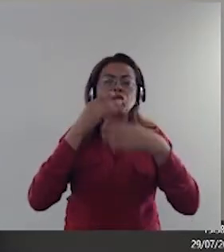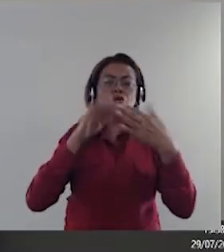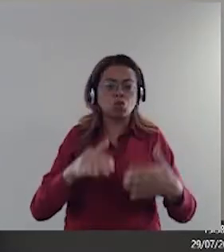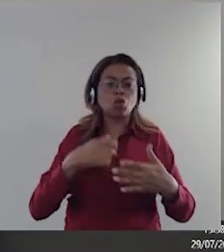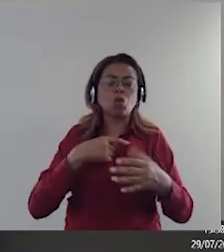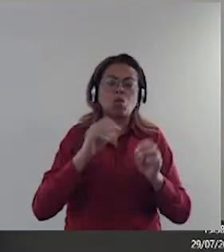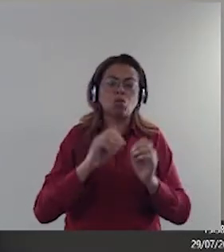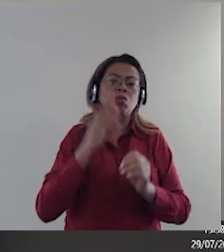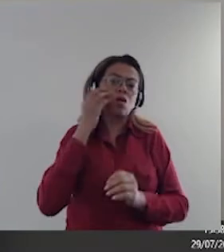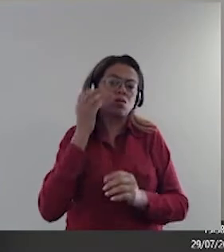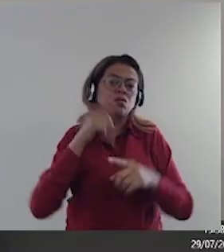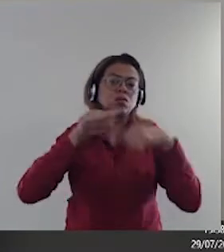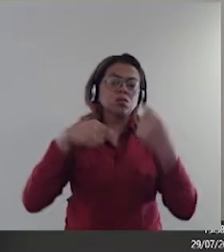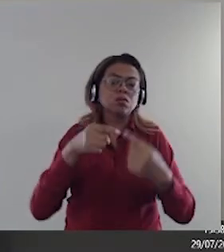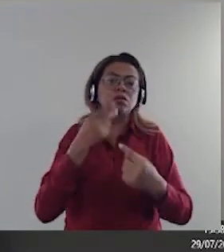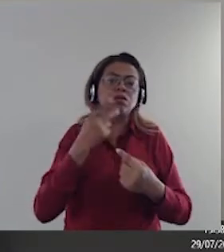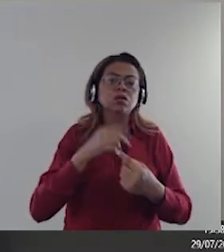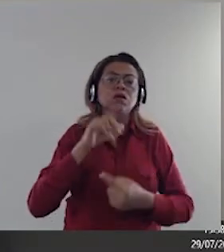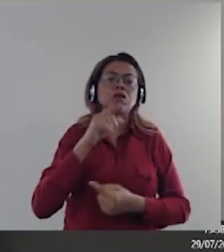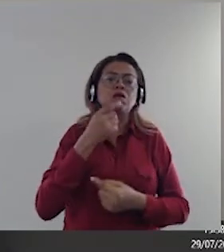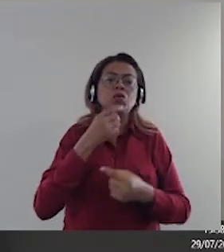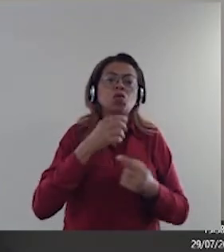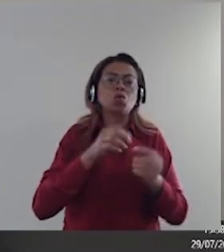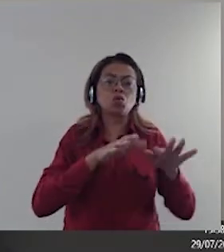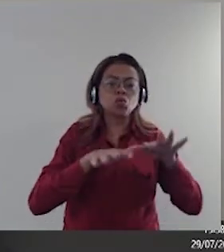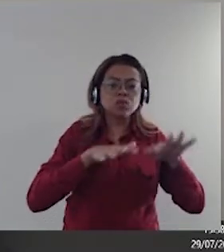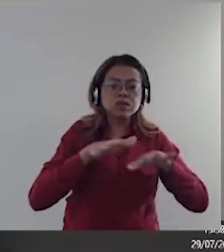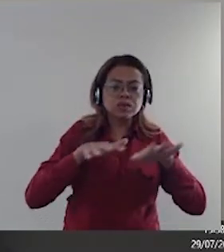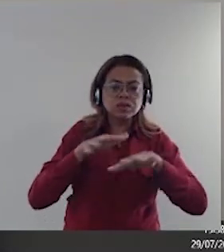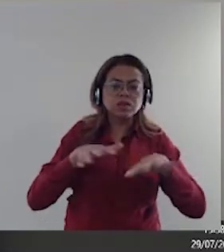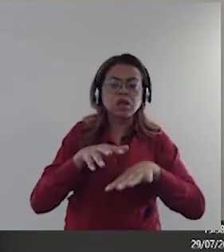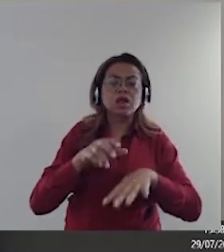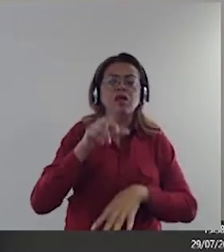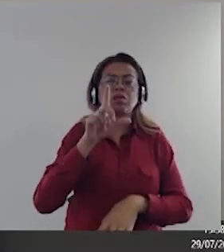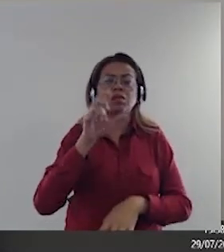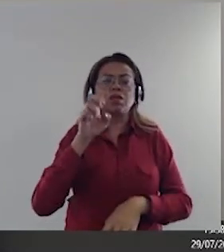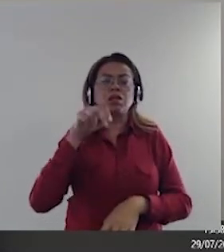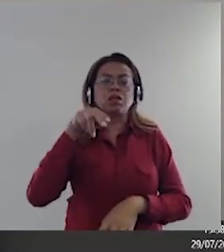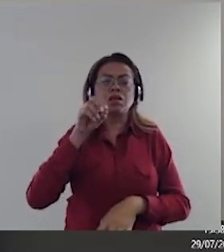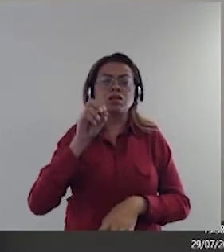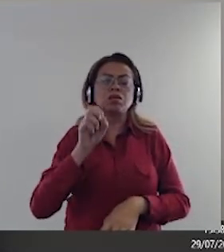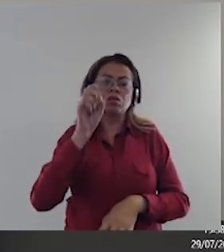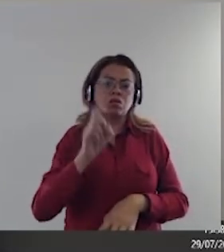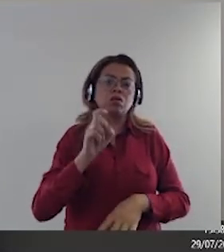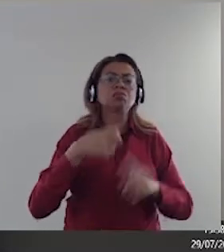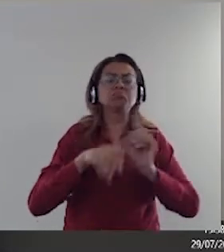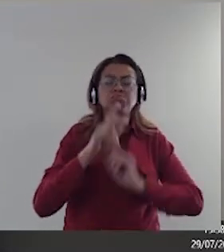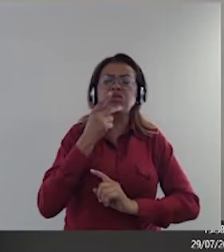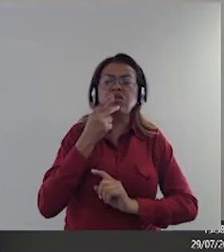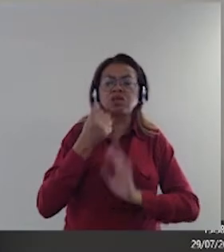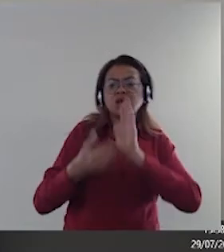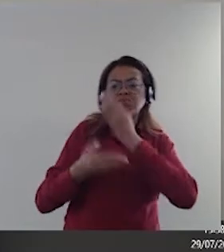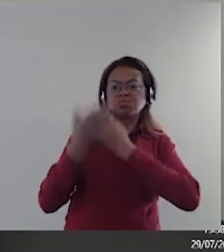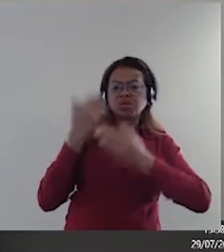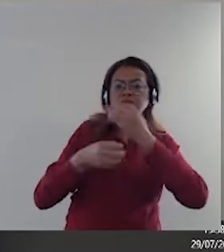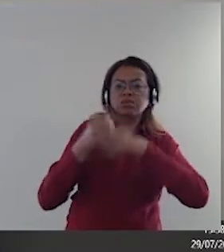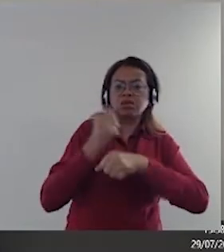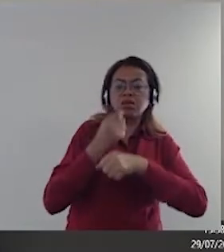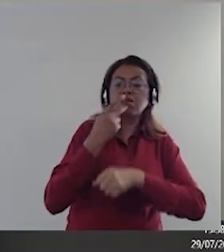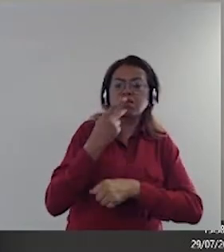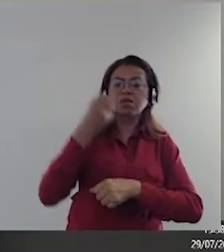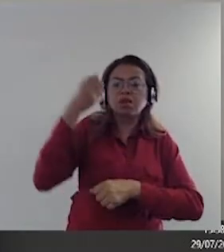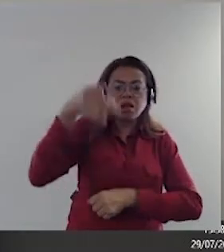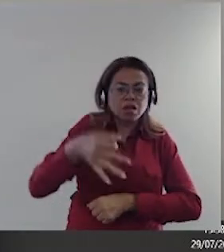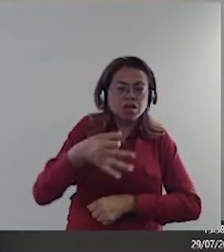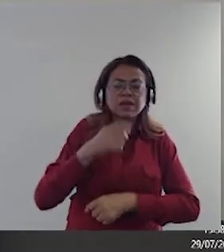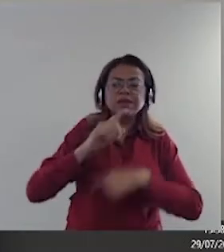entrevista ao jornal El País, espanhol, no ano passado, ele já destacava que ele sempre dizia que o Facebook e os